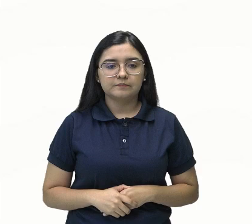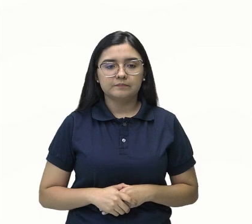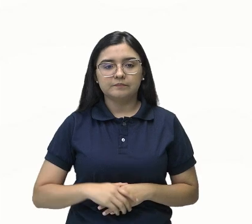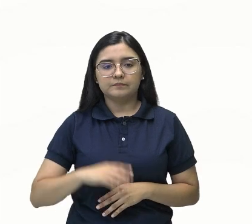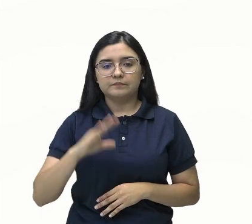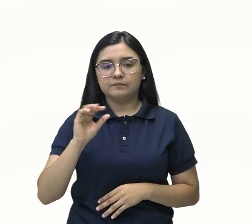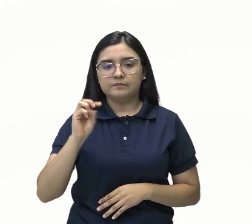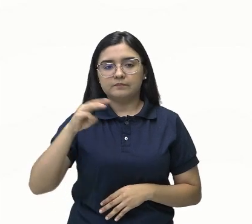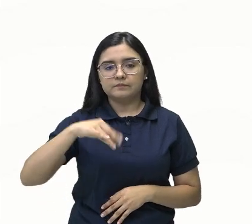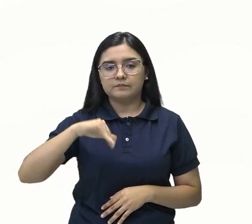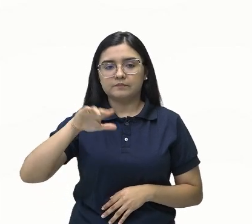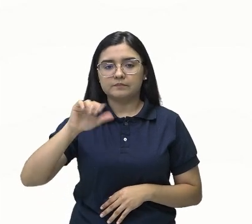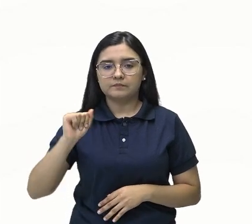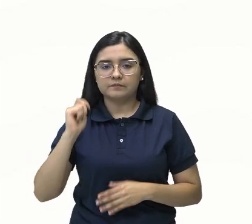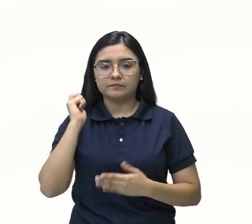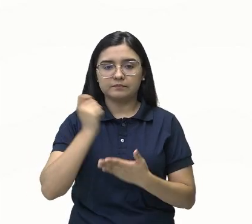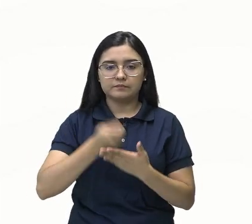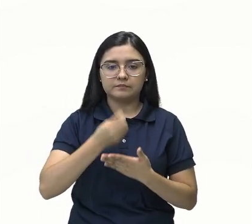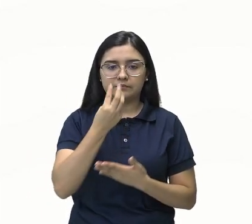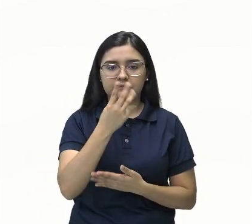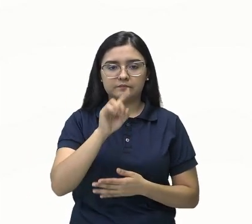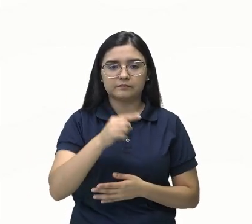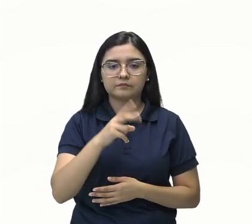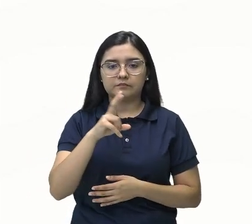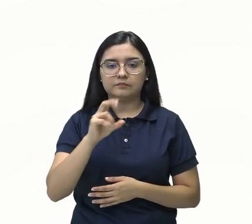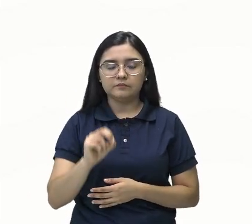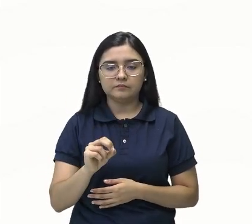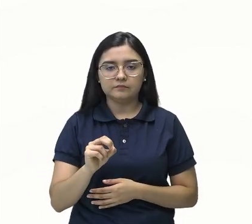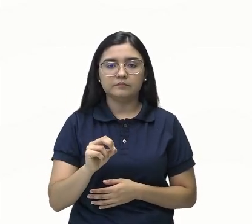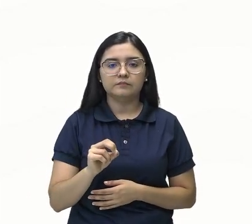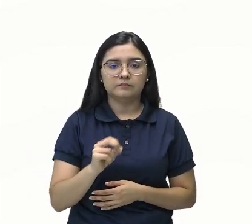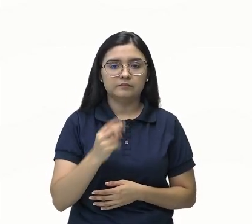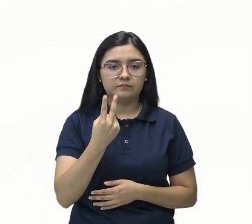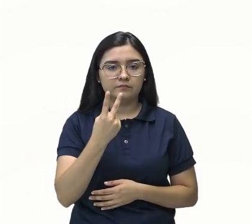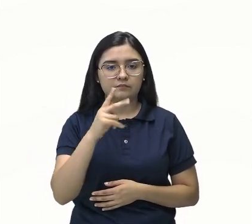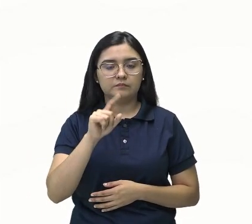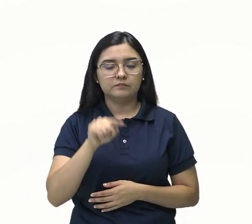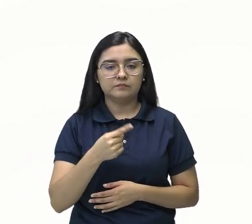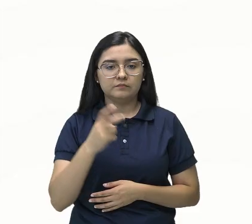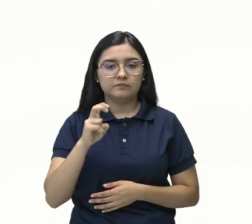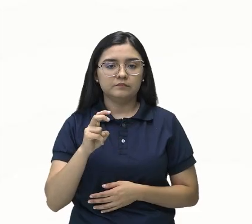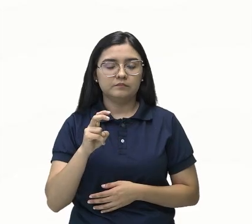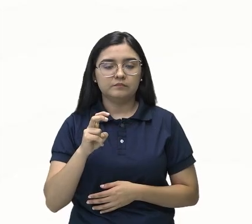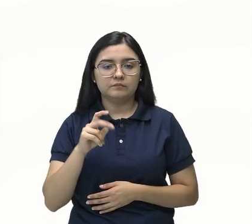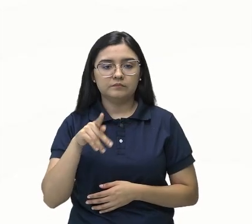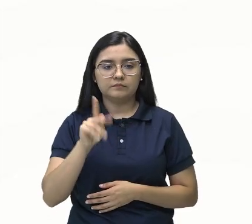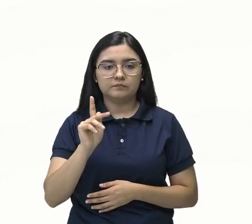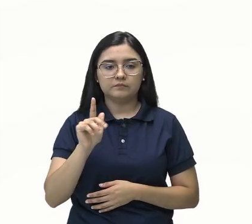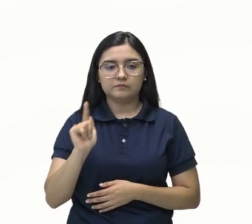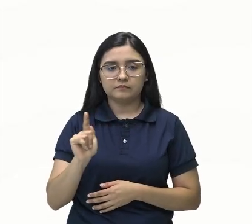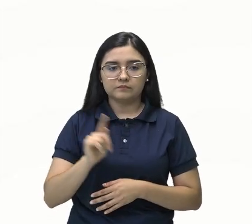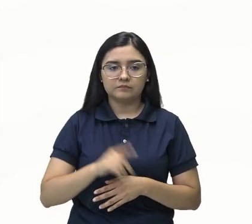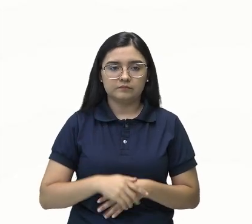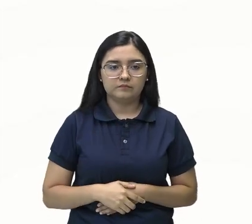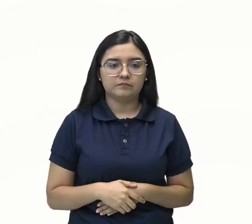Camila pagou R$ 13,50 por 2,5 kg. Então, 2,5 kg